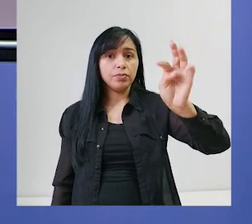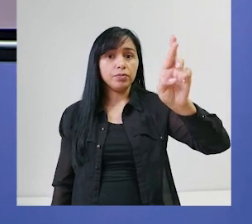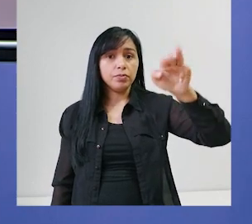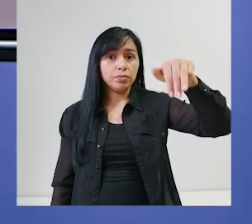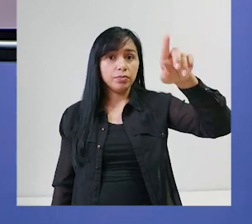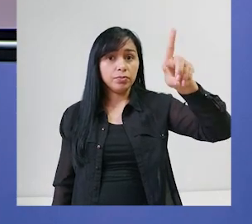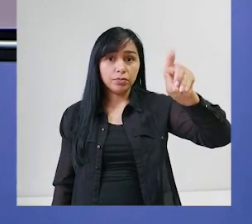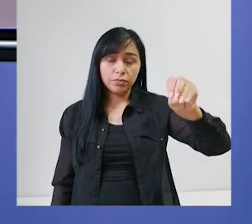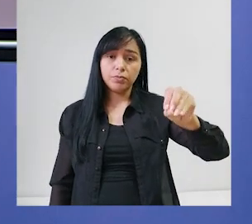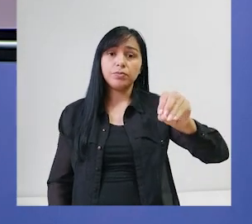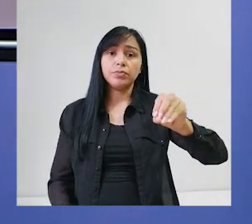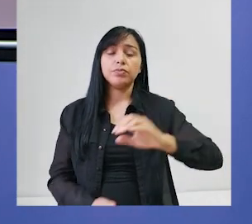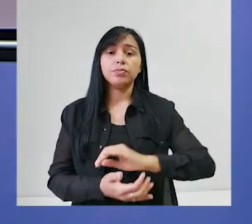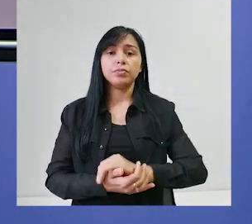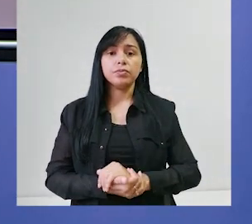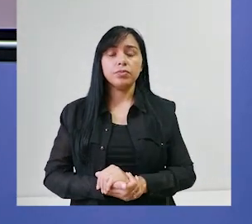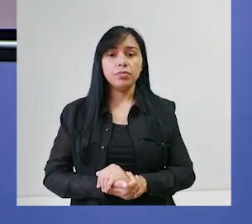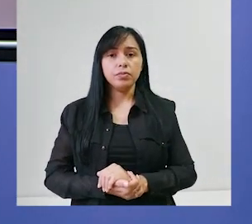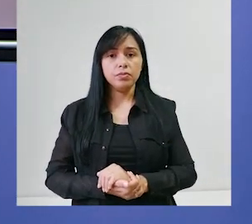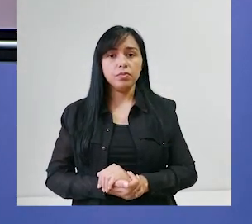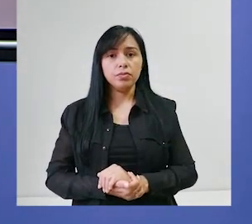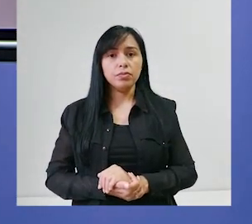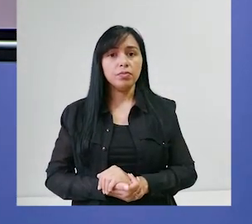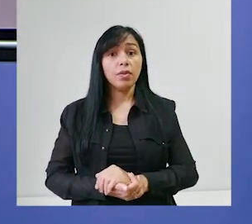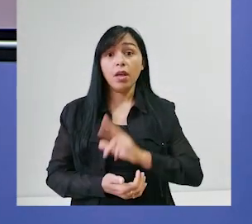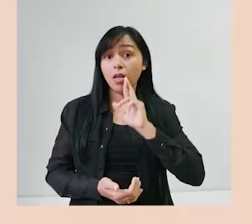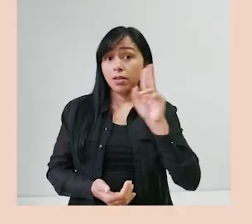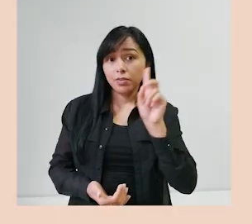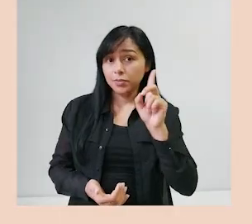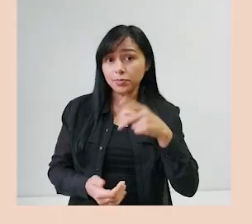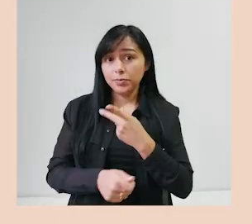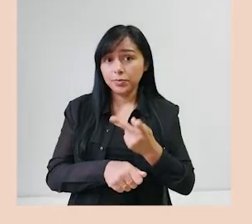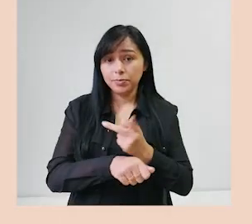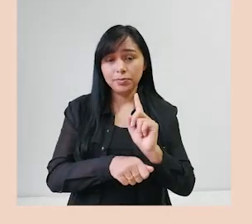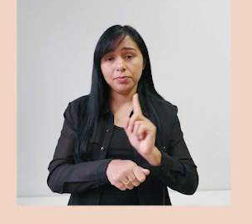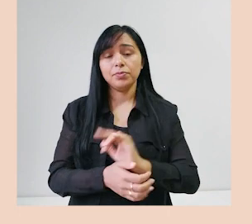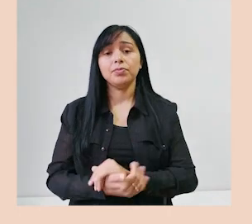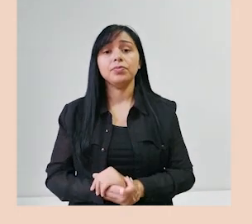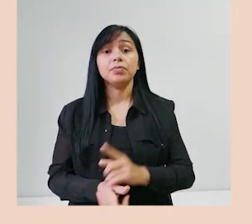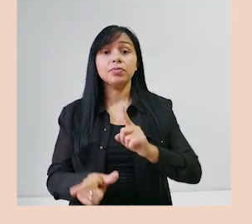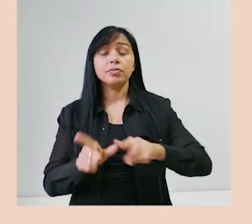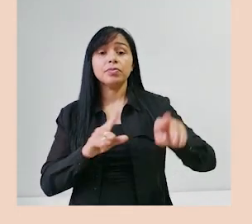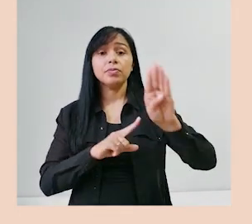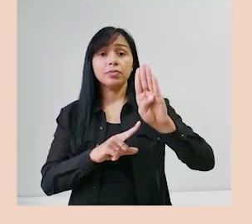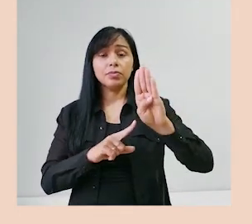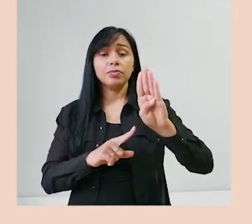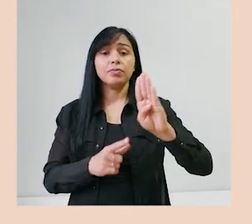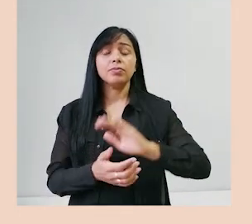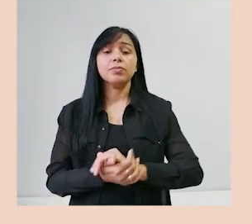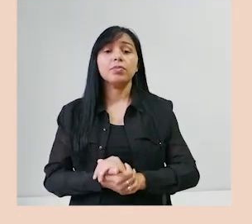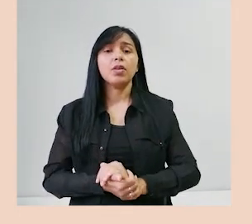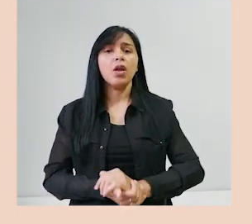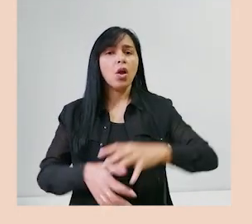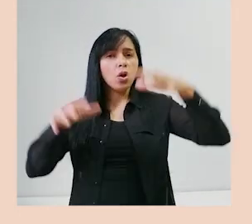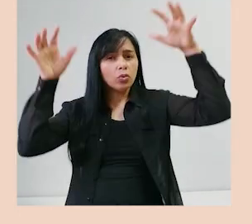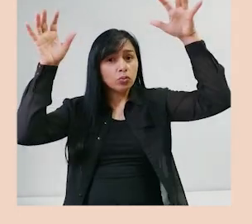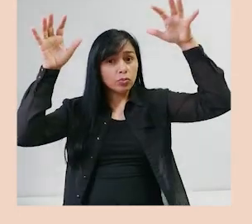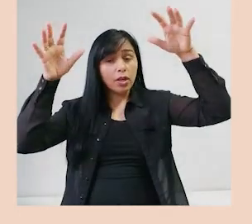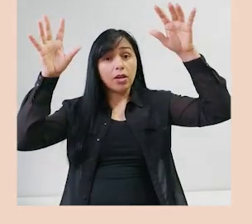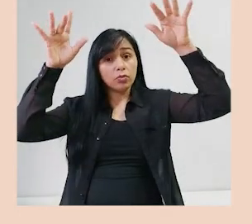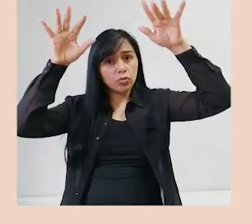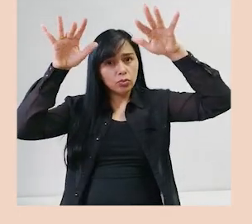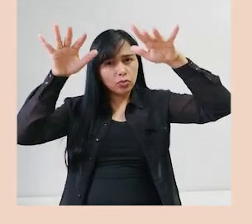particulação do velho então não é a resposta que estamos procurando na letra B temos pétalas de rosa daquele